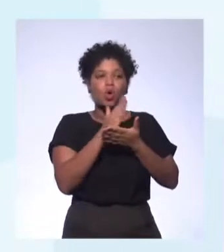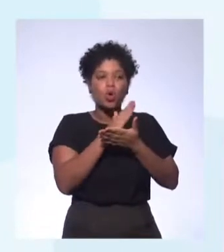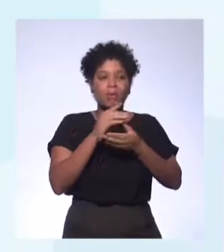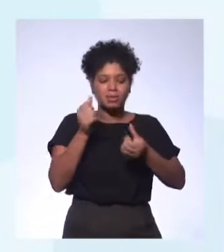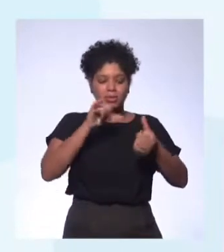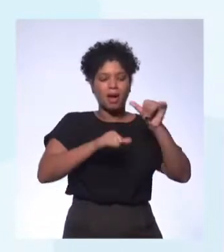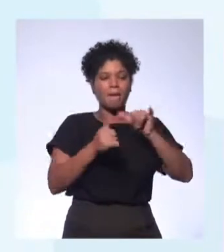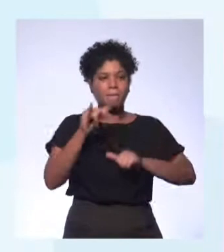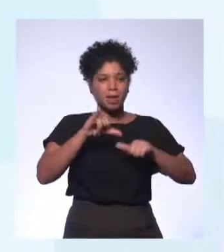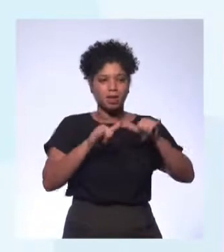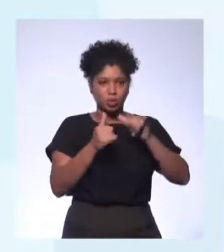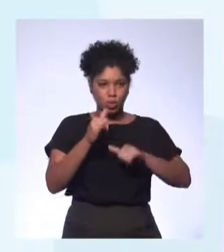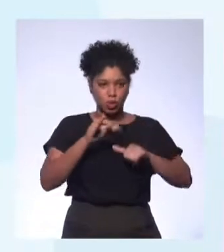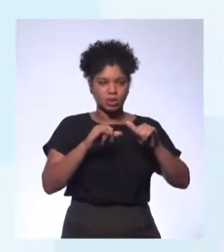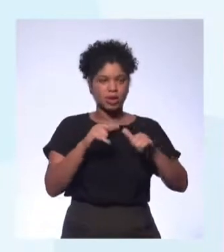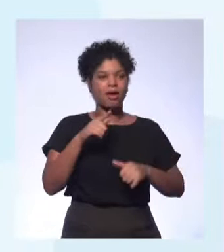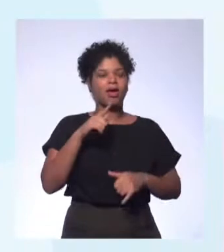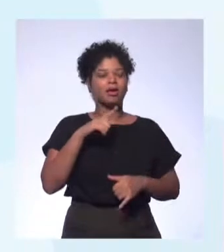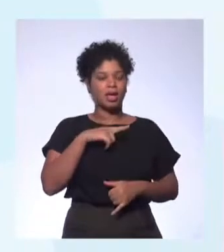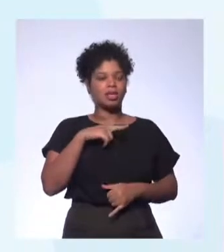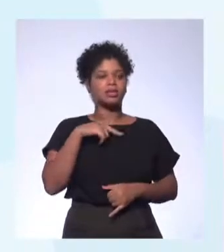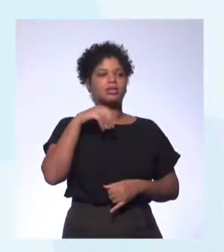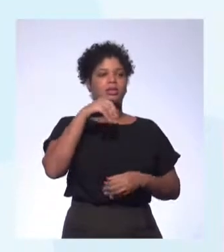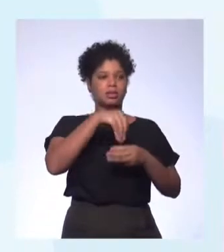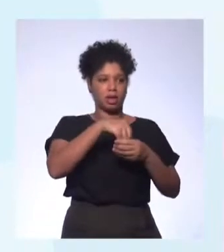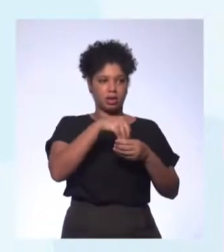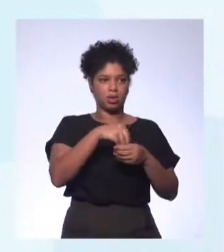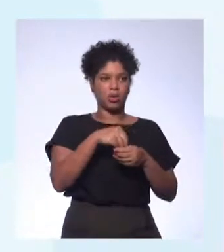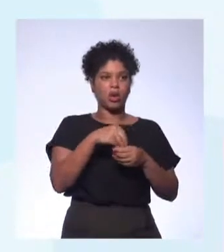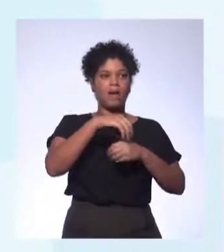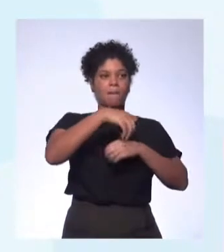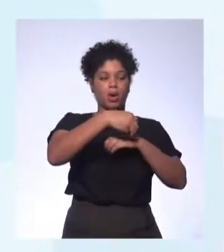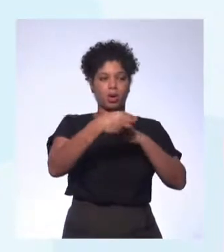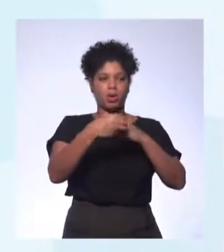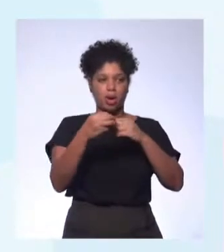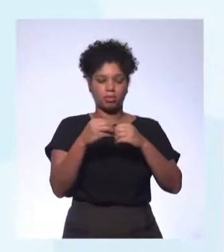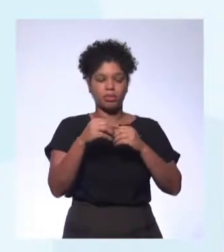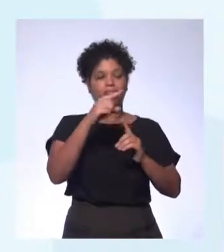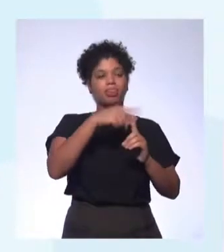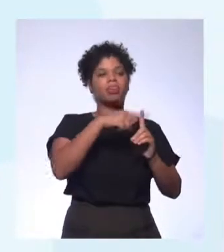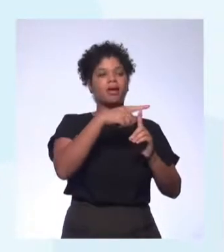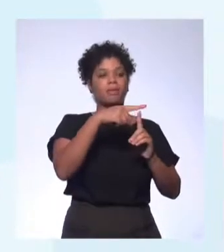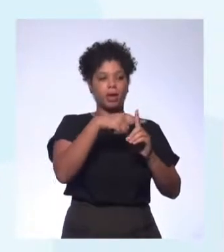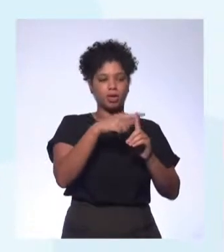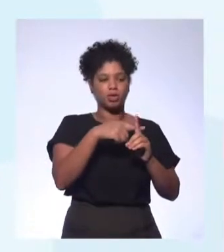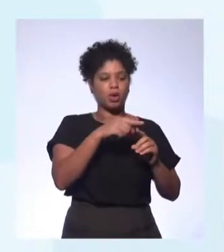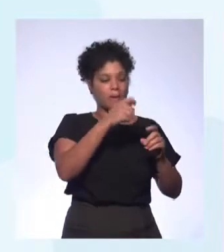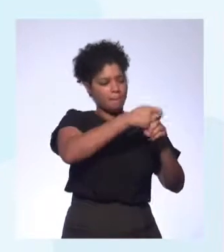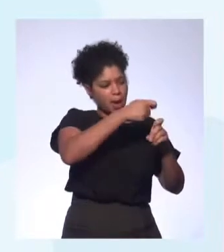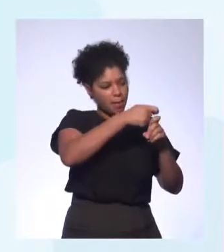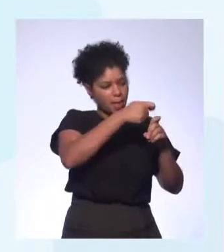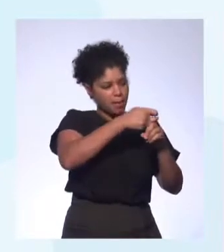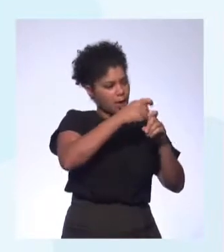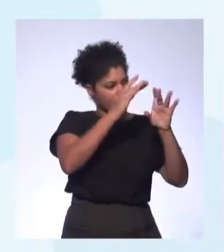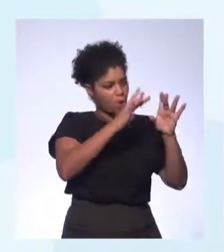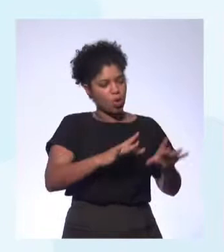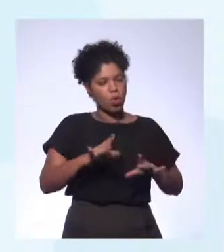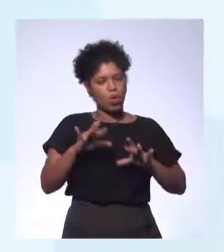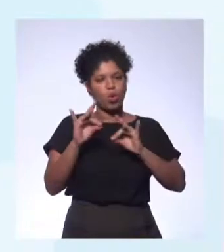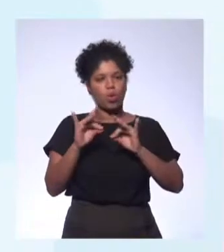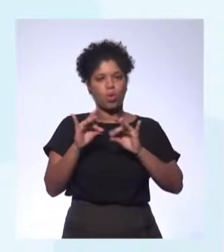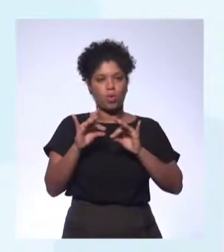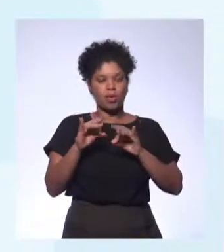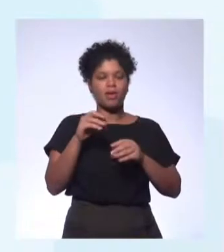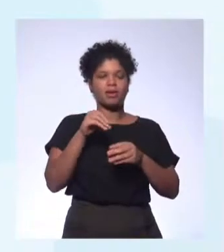apresentam o mesmo tipo de interação intermolecular a temperatura de ebulição depende da superfície de contato entre